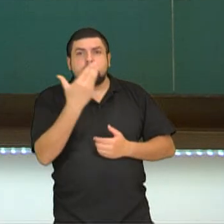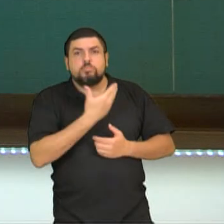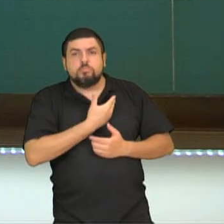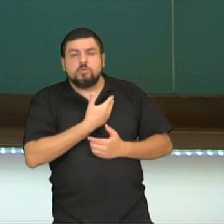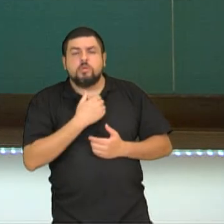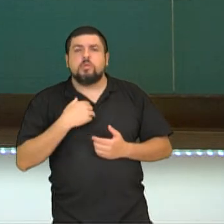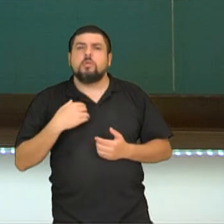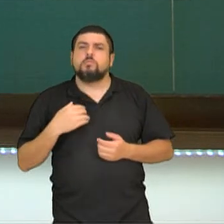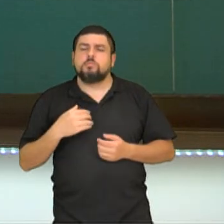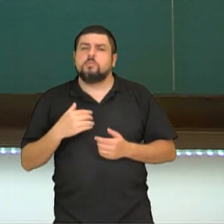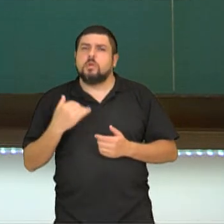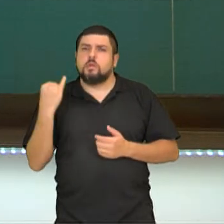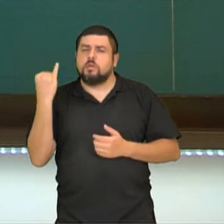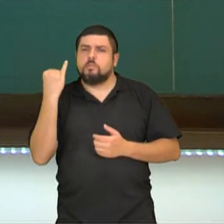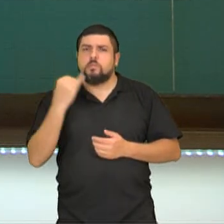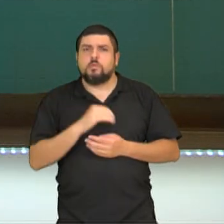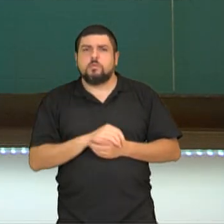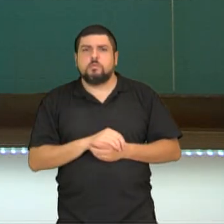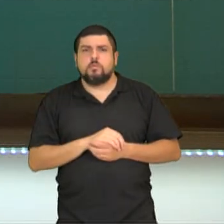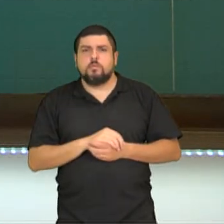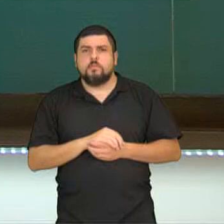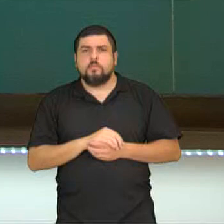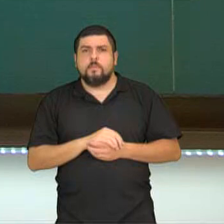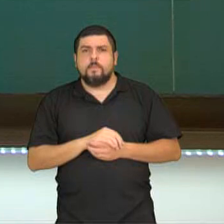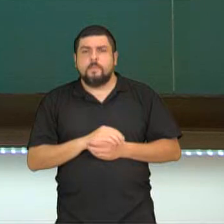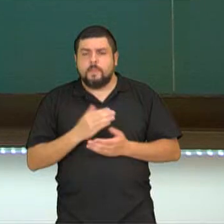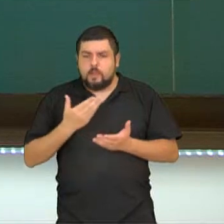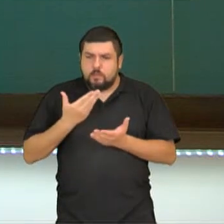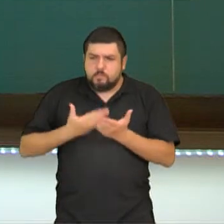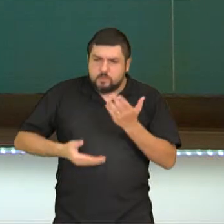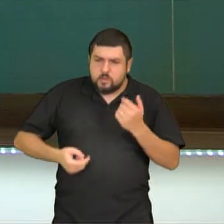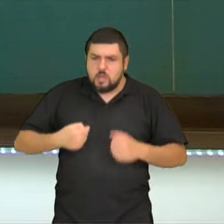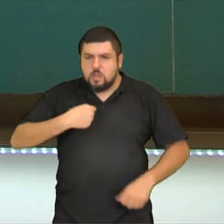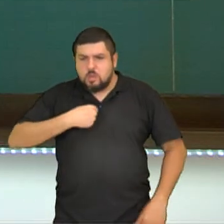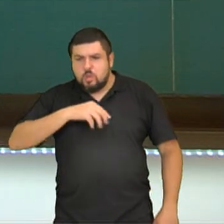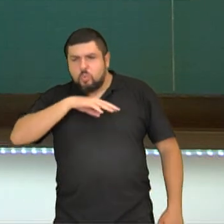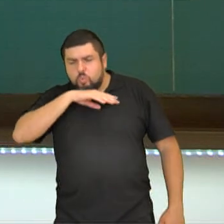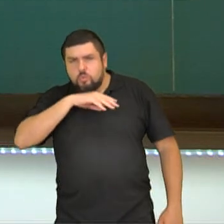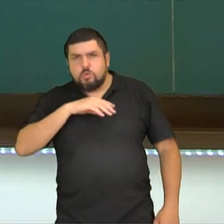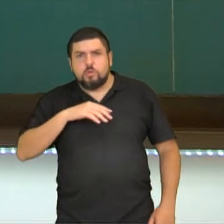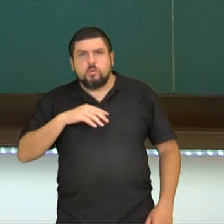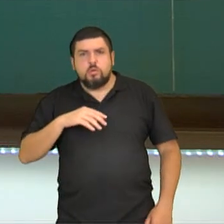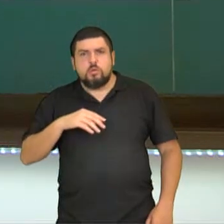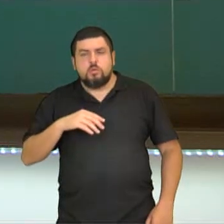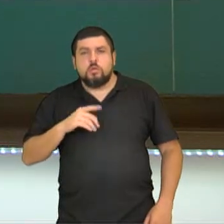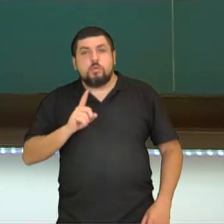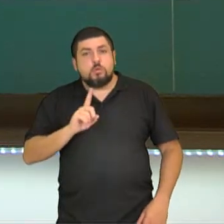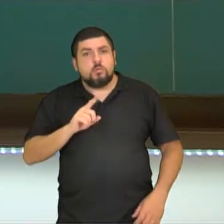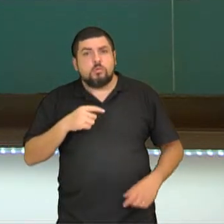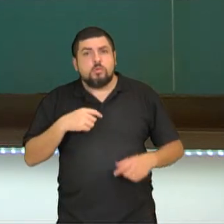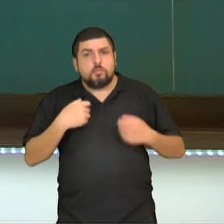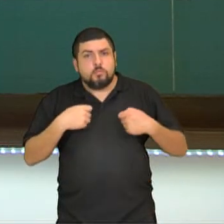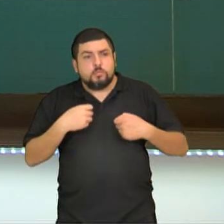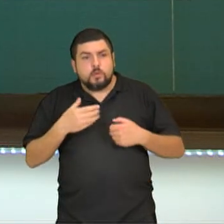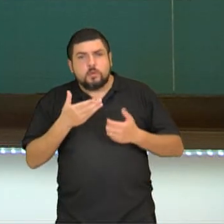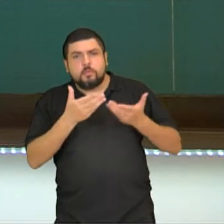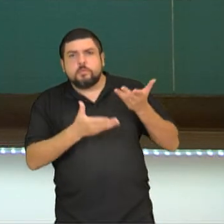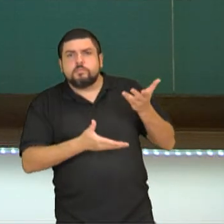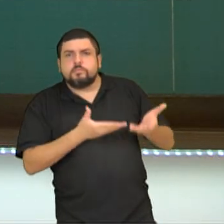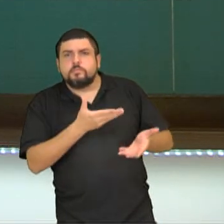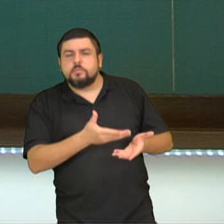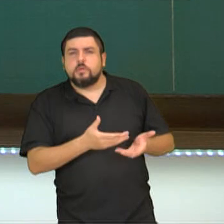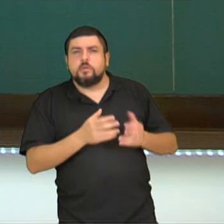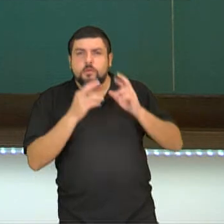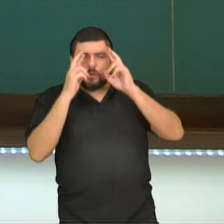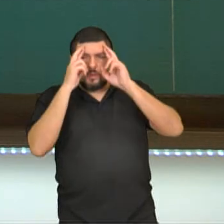importante. Muitas vezes a pessoa perde e fala, perdi porque eu estava ruim. Não, tem que valorizar a outra pessoa que ganhou. Tá? Então,